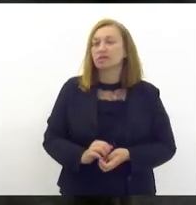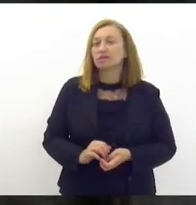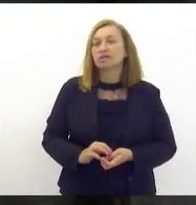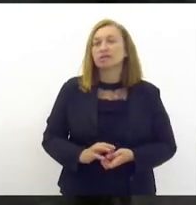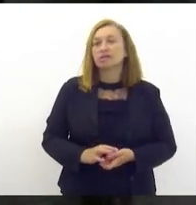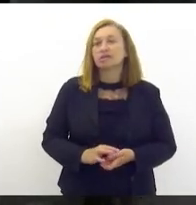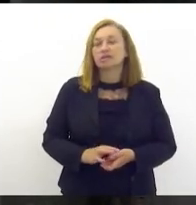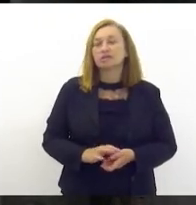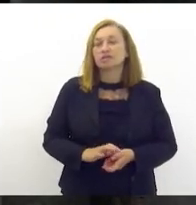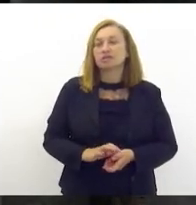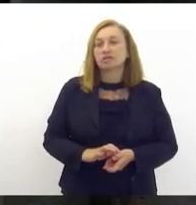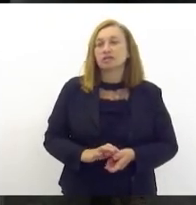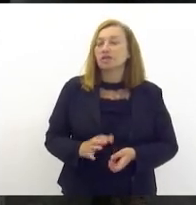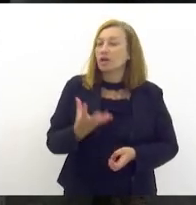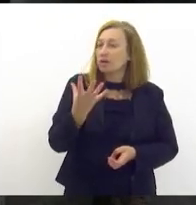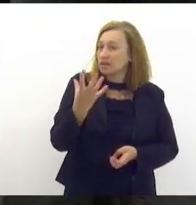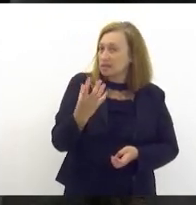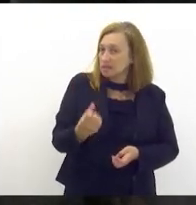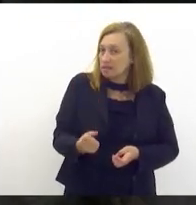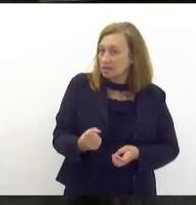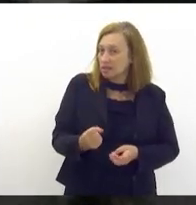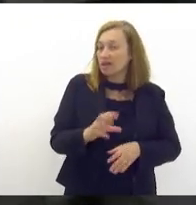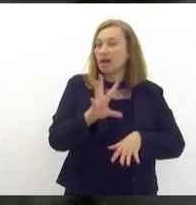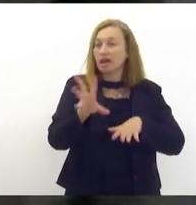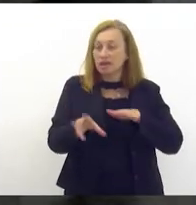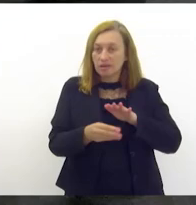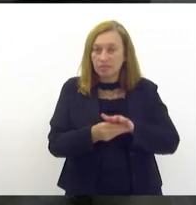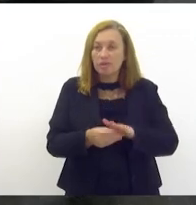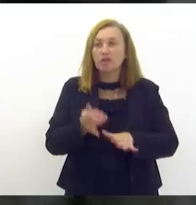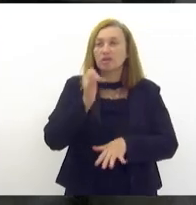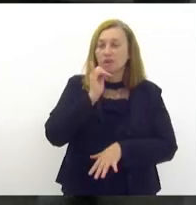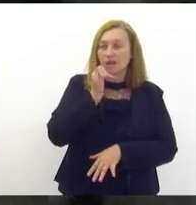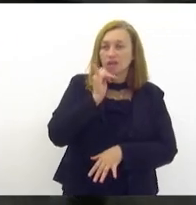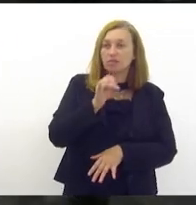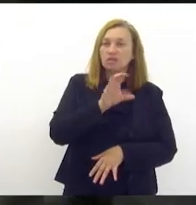ao aceitar, acatar a emenda como relator da CCJ,